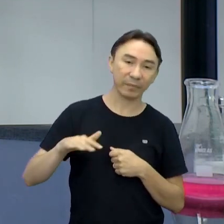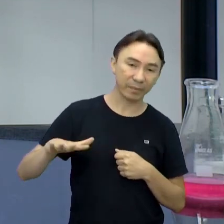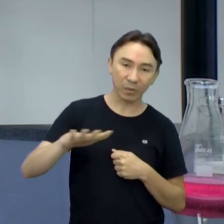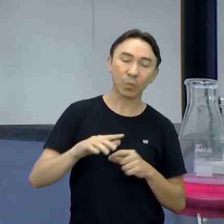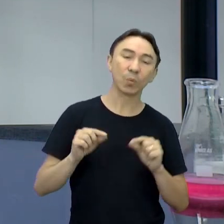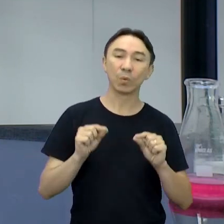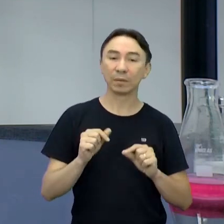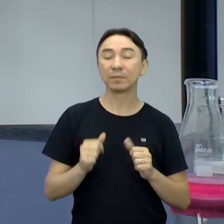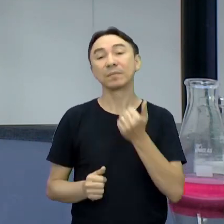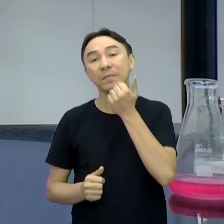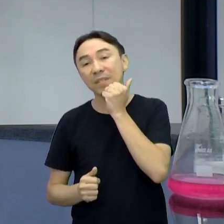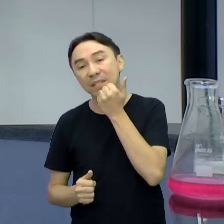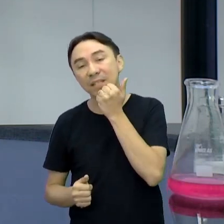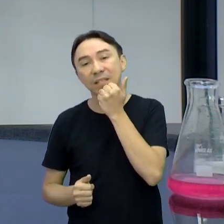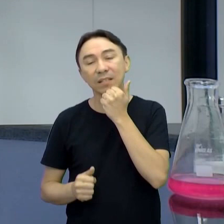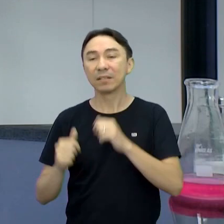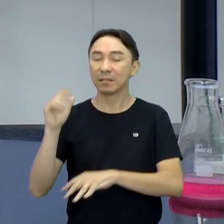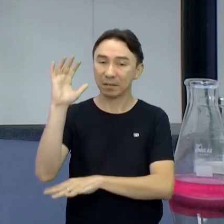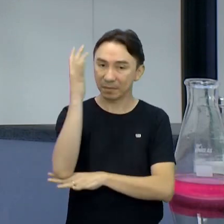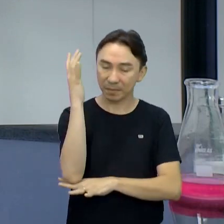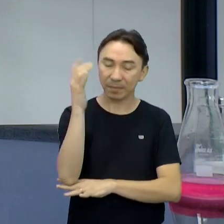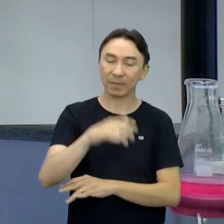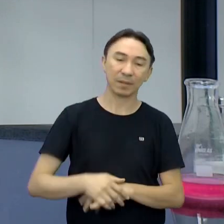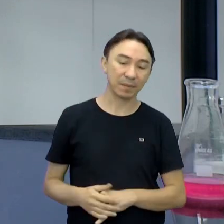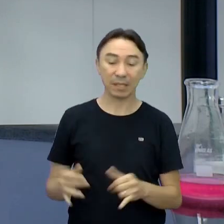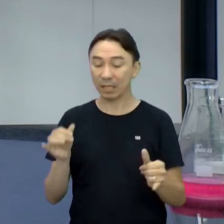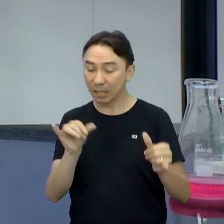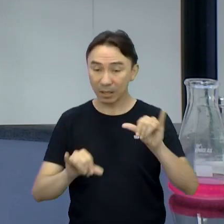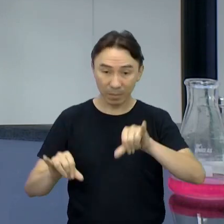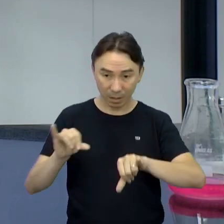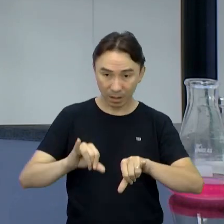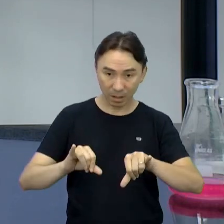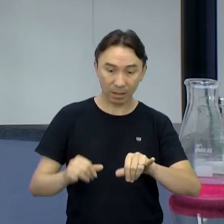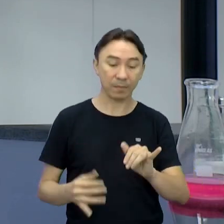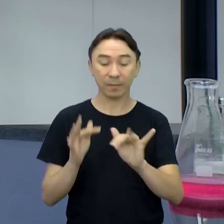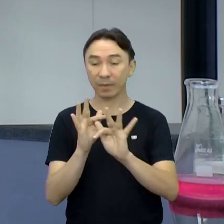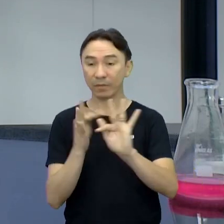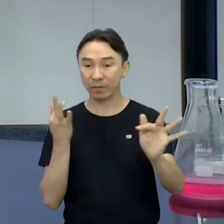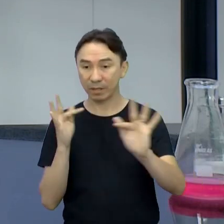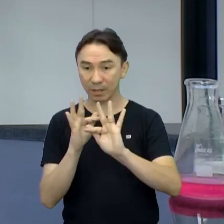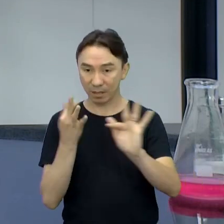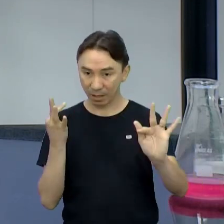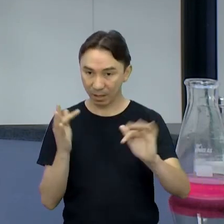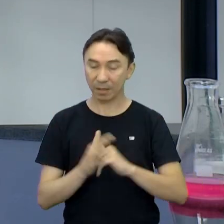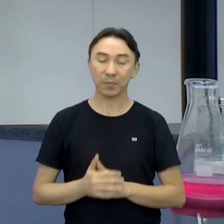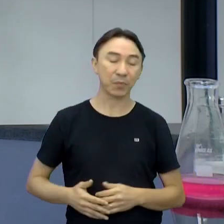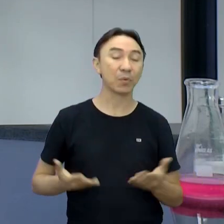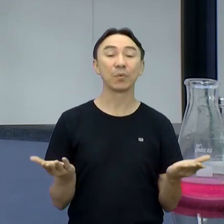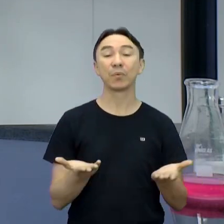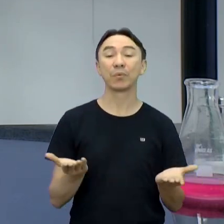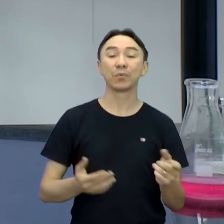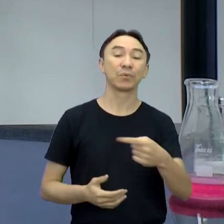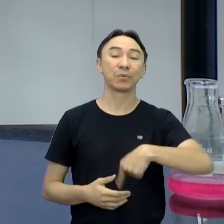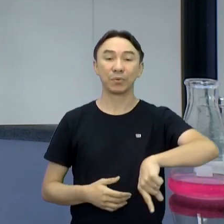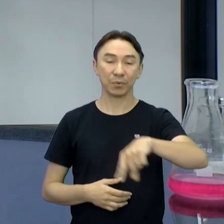e química e física e hoje nós vamos, na nossa pauta,